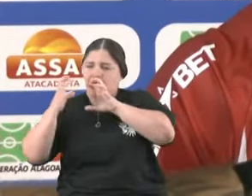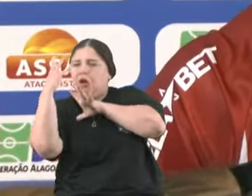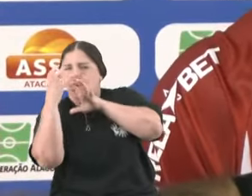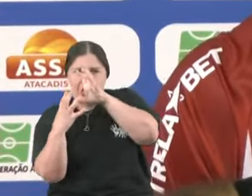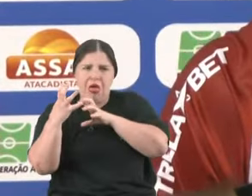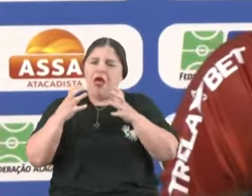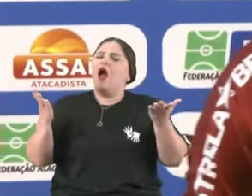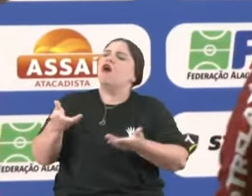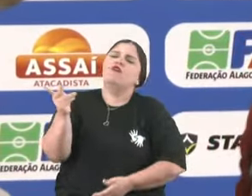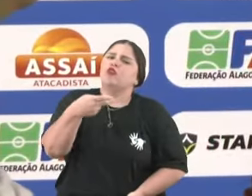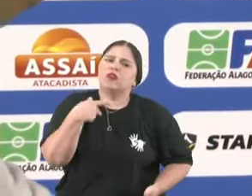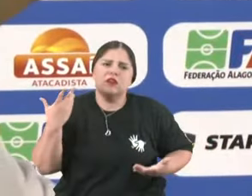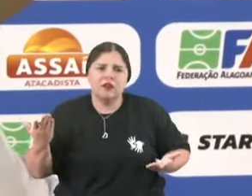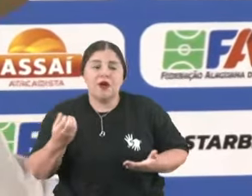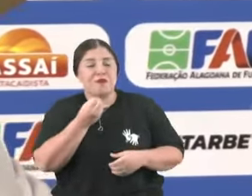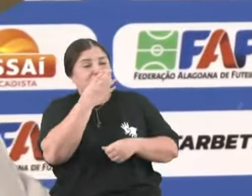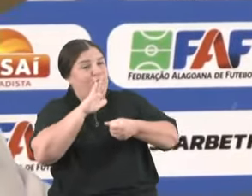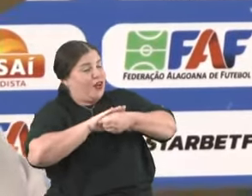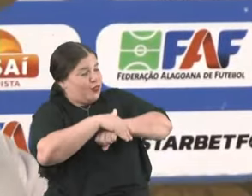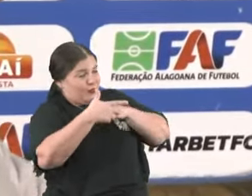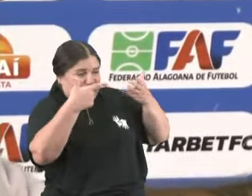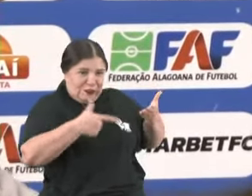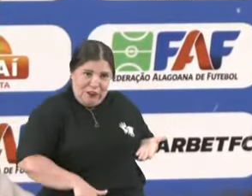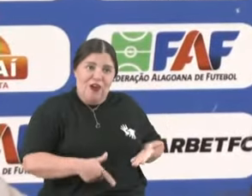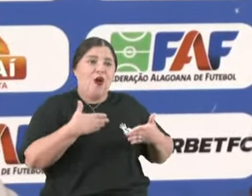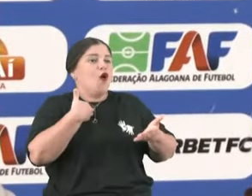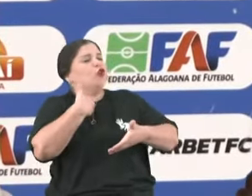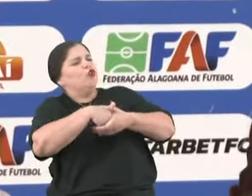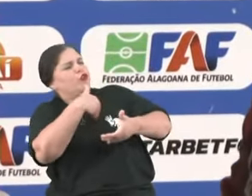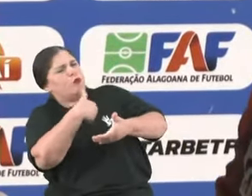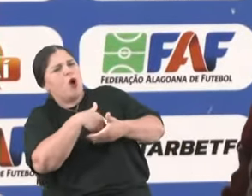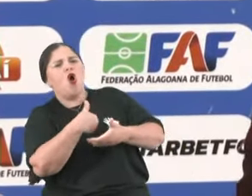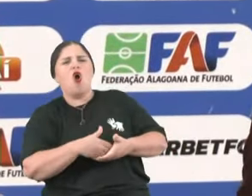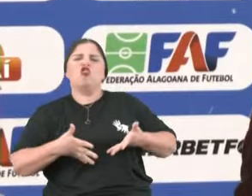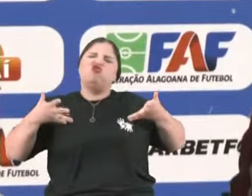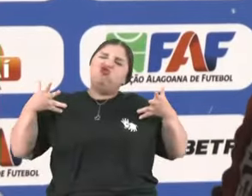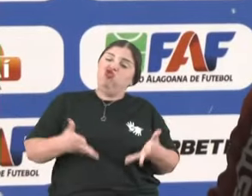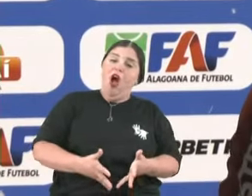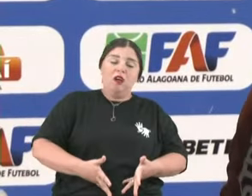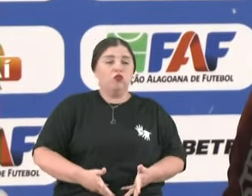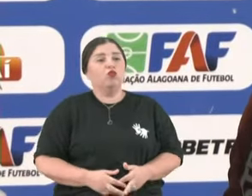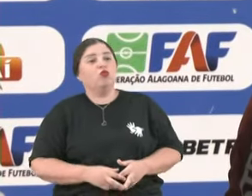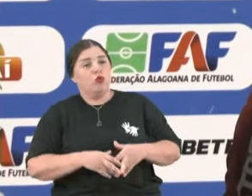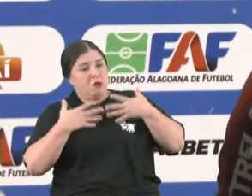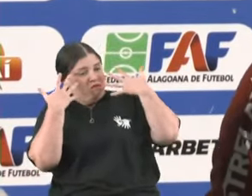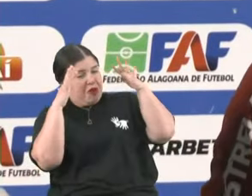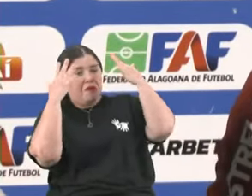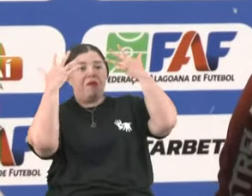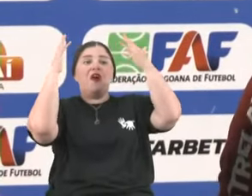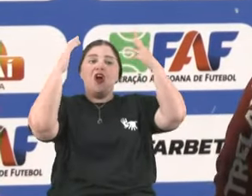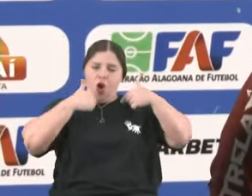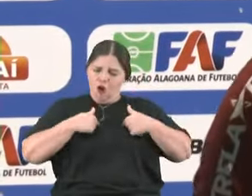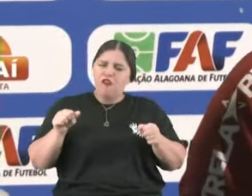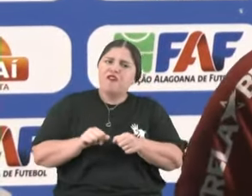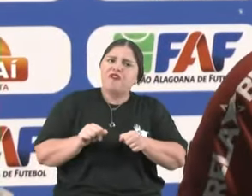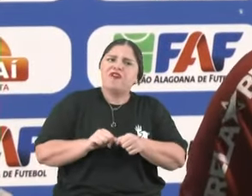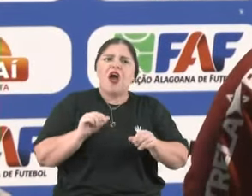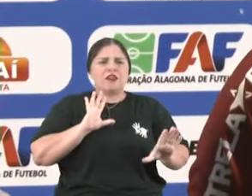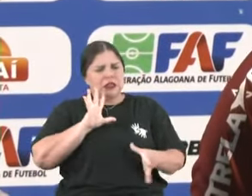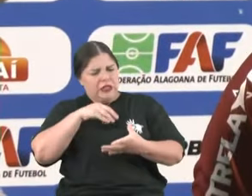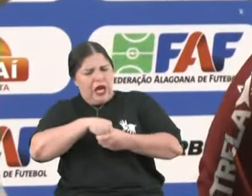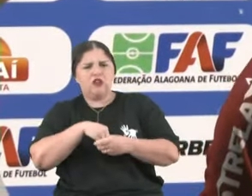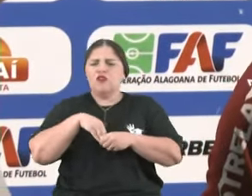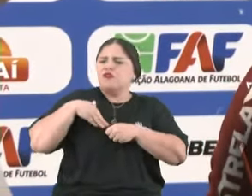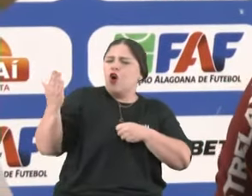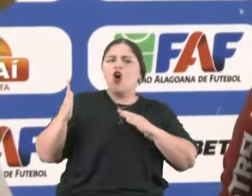Boa noite mais uma vez, né? Pô, o futebol tá ficando chato, velho. É uma comemoração que eu faço dentro ou fora de casa. Comemorei com a